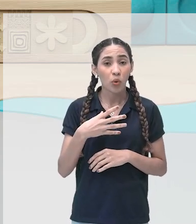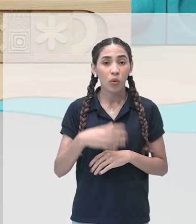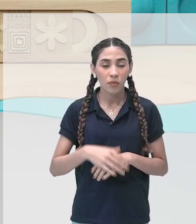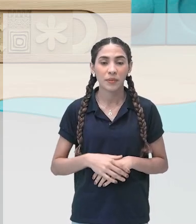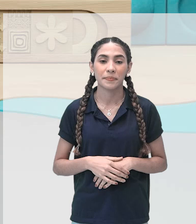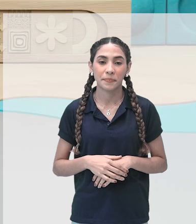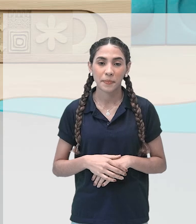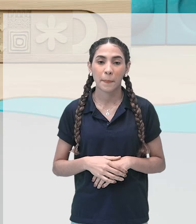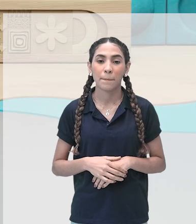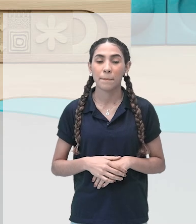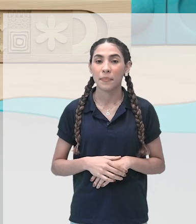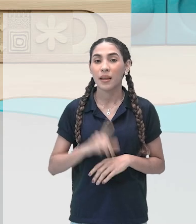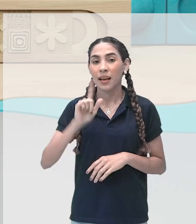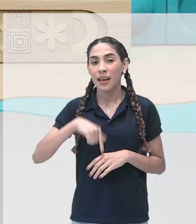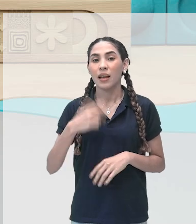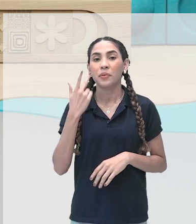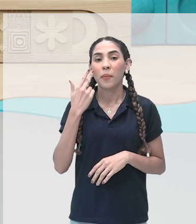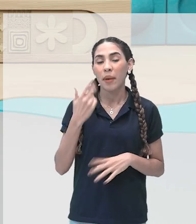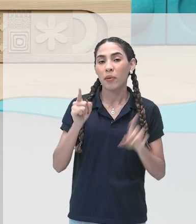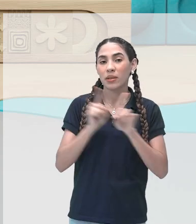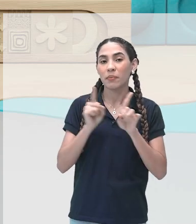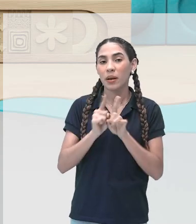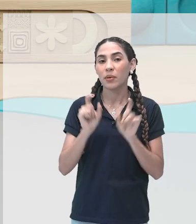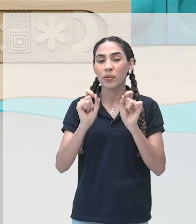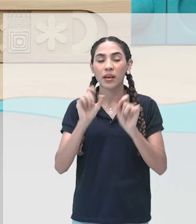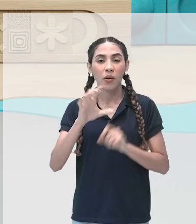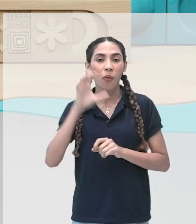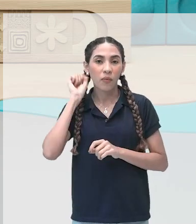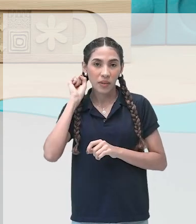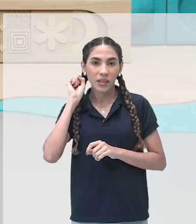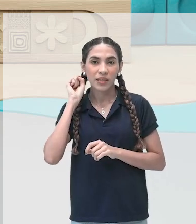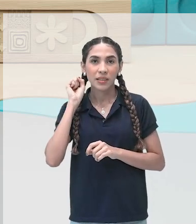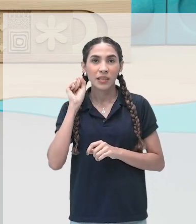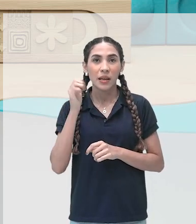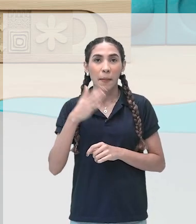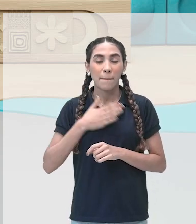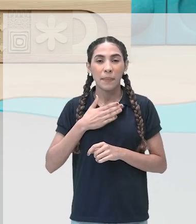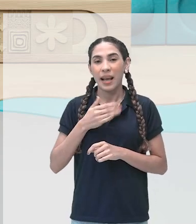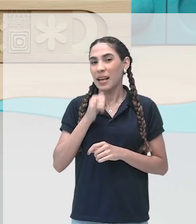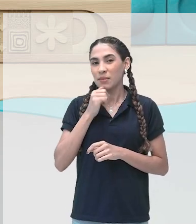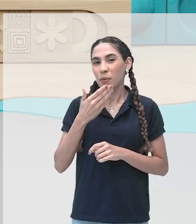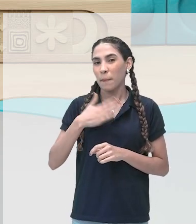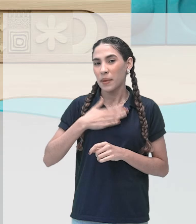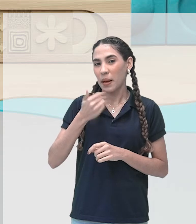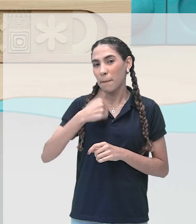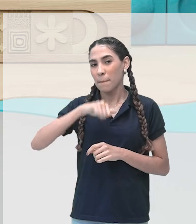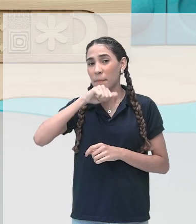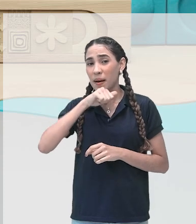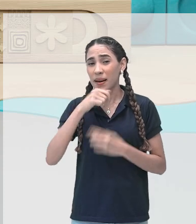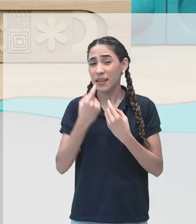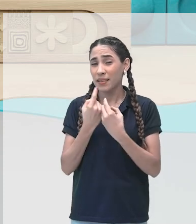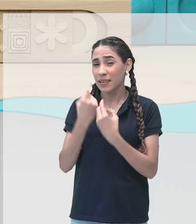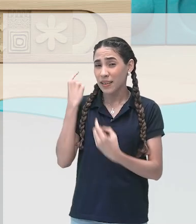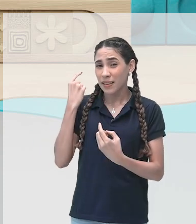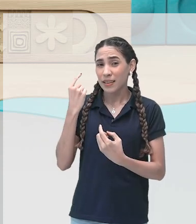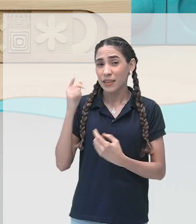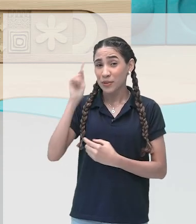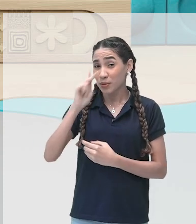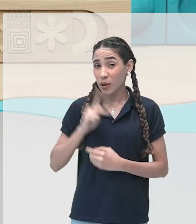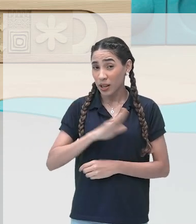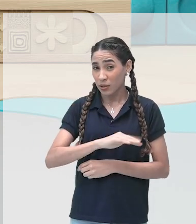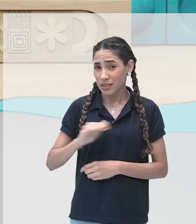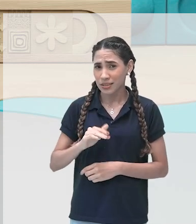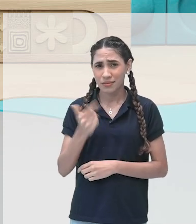correto? É comum, inclusive, ouvir da minha mãe que na época dela, essa história de adolescência